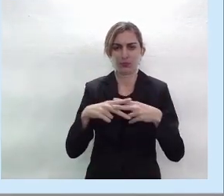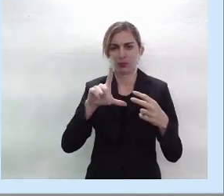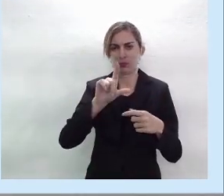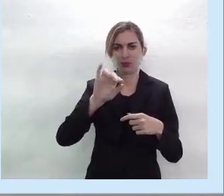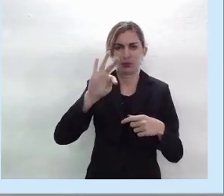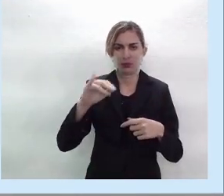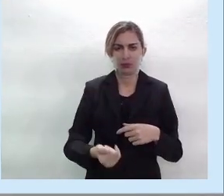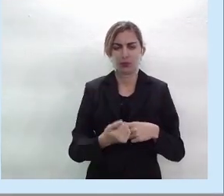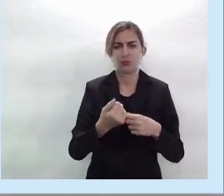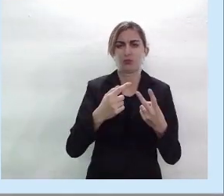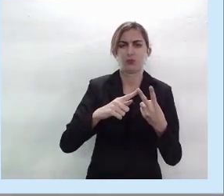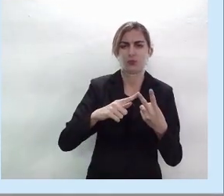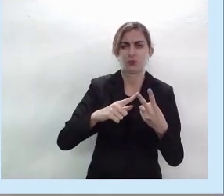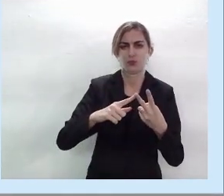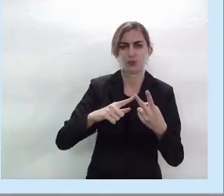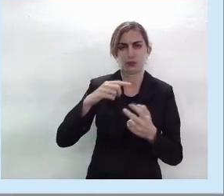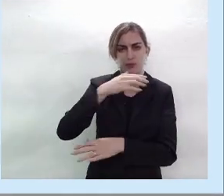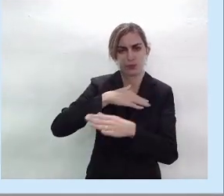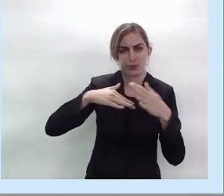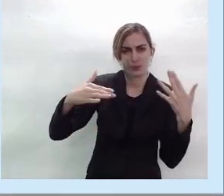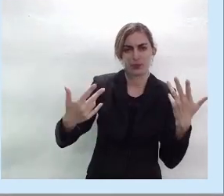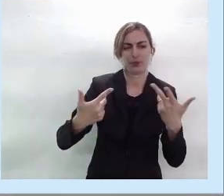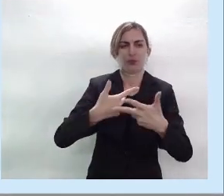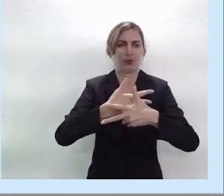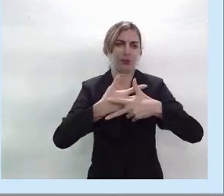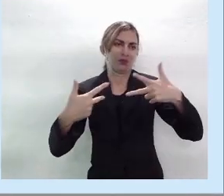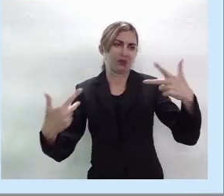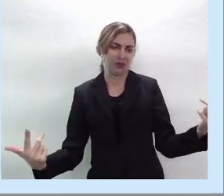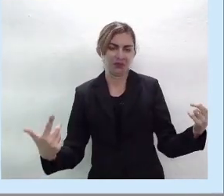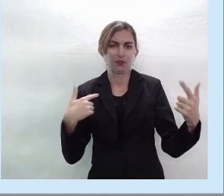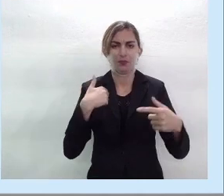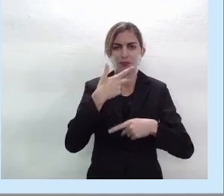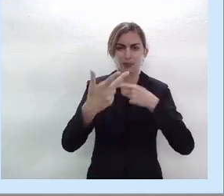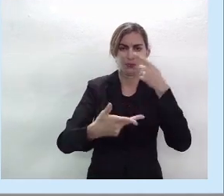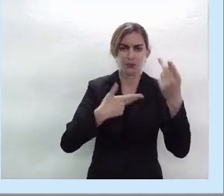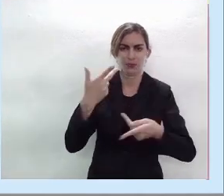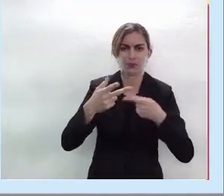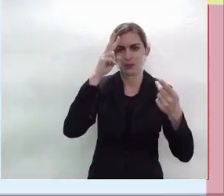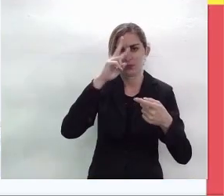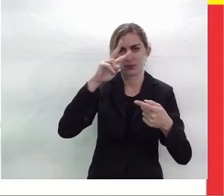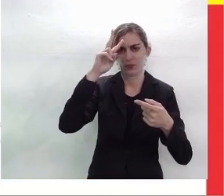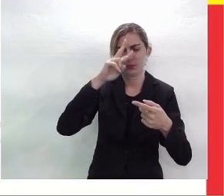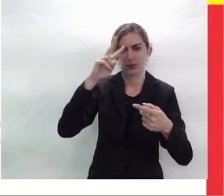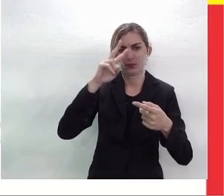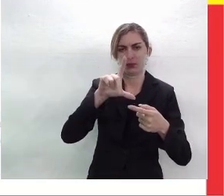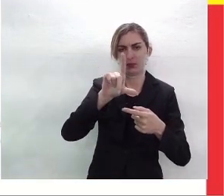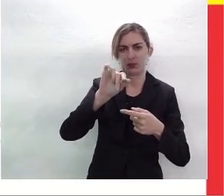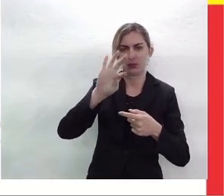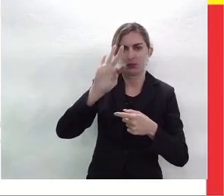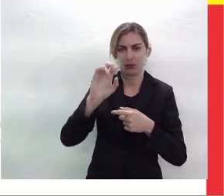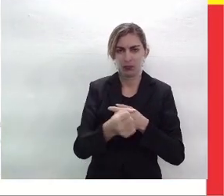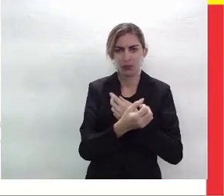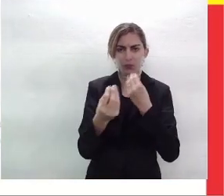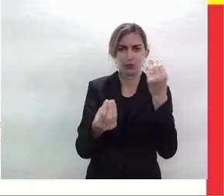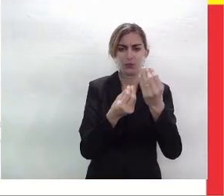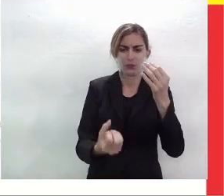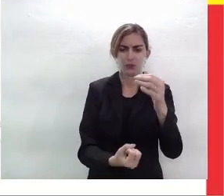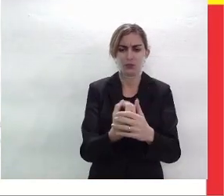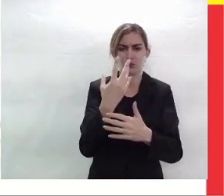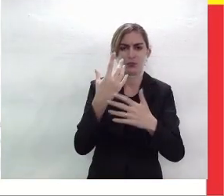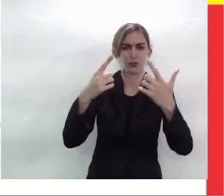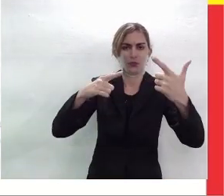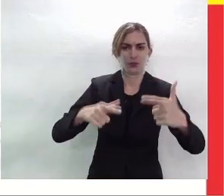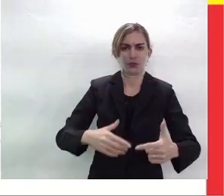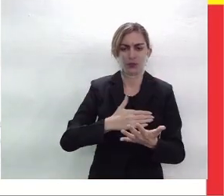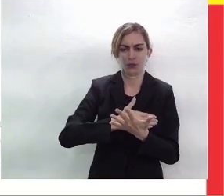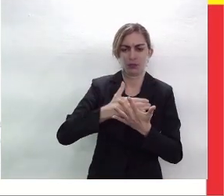modalidades esportivas de combate e artes marciais. Então, a gente também falou um pouquinho da historicidade das lutas, como elas nasceram, onde